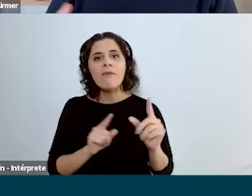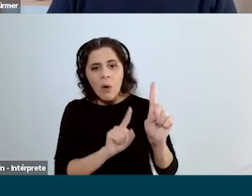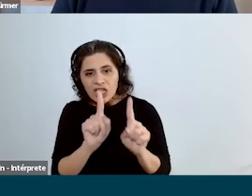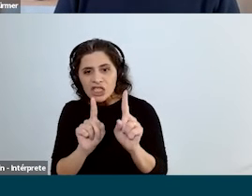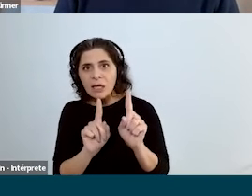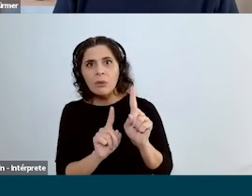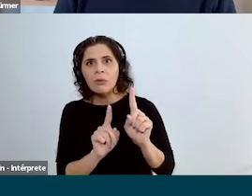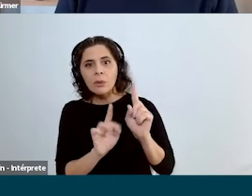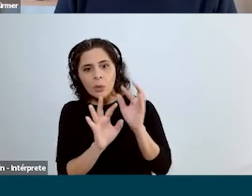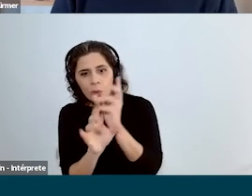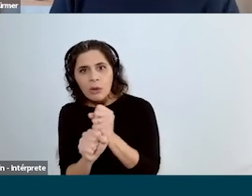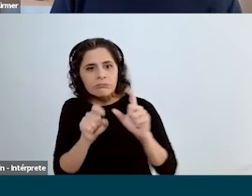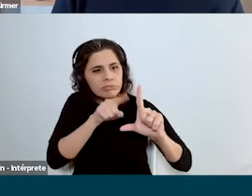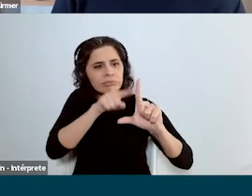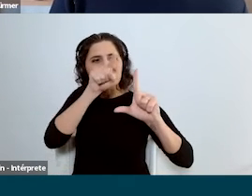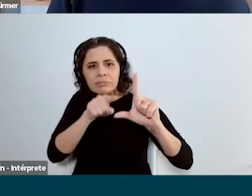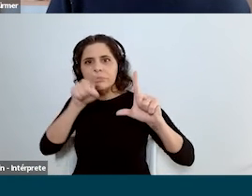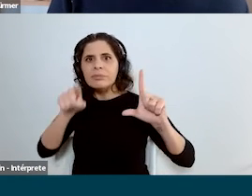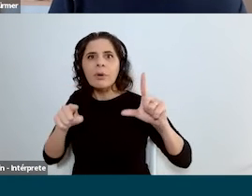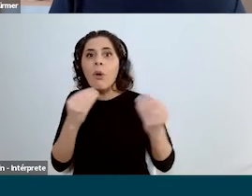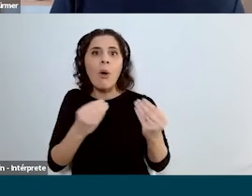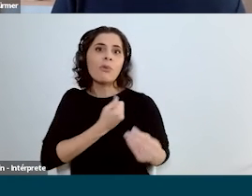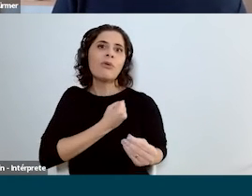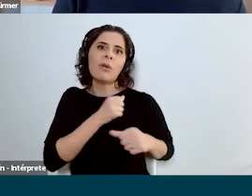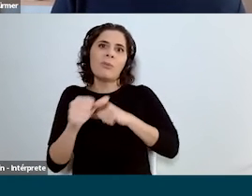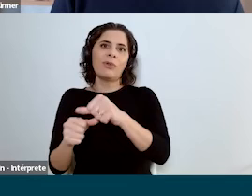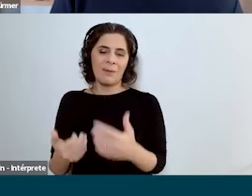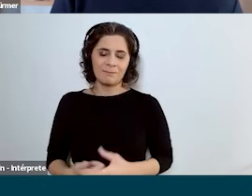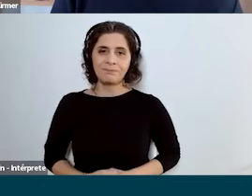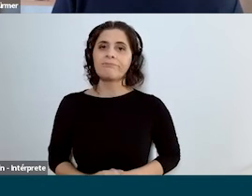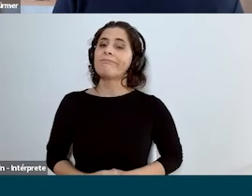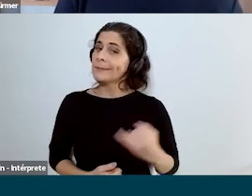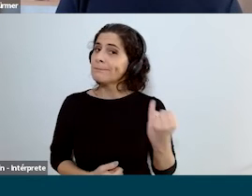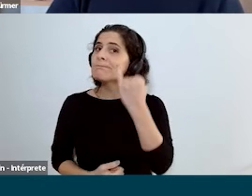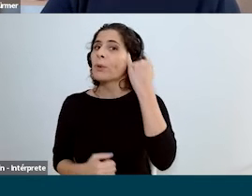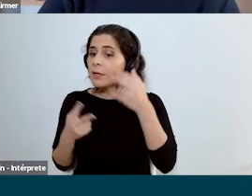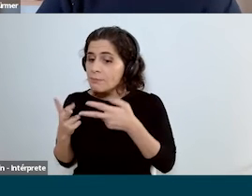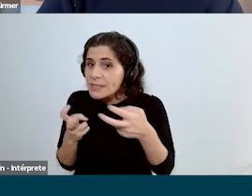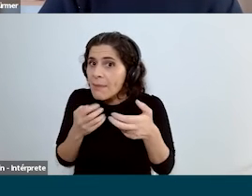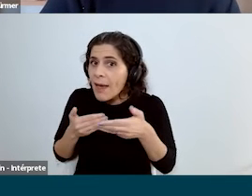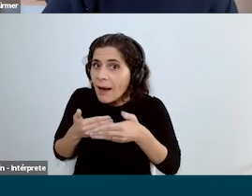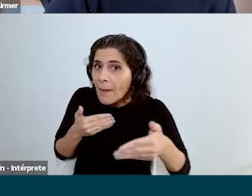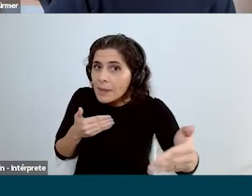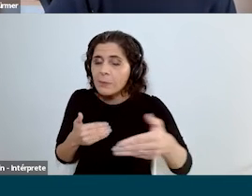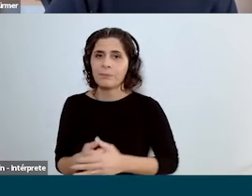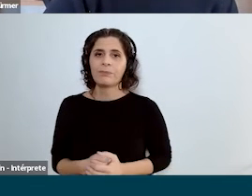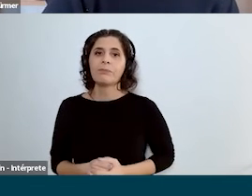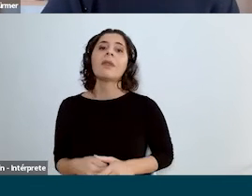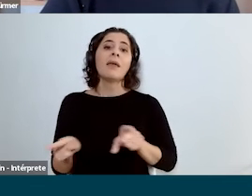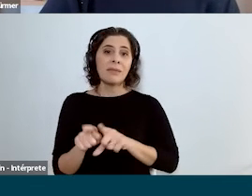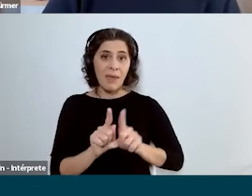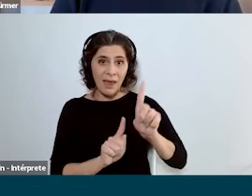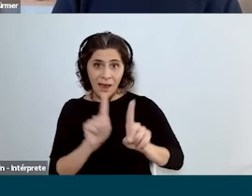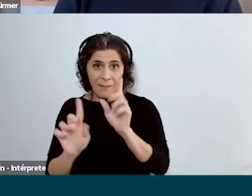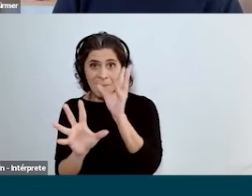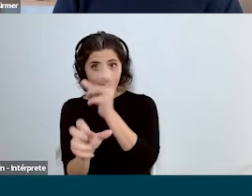faça, como ela tem que mexer no indicador e verificar. Isso é muito importante para a gente aprender com as ações. Também é fundamental que a métrica